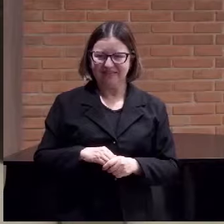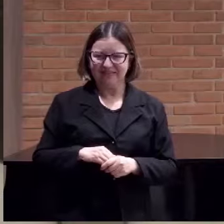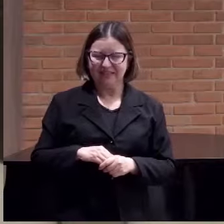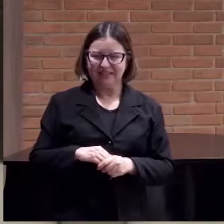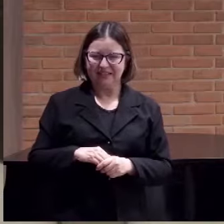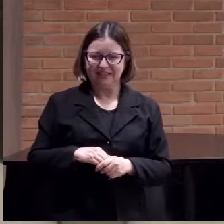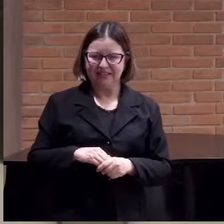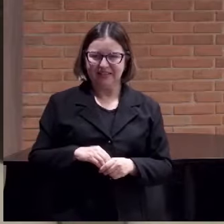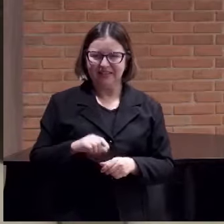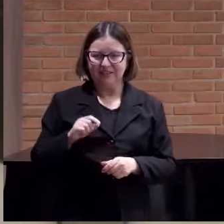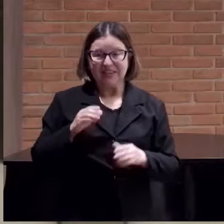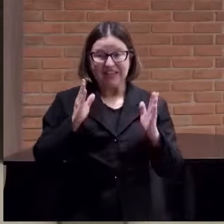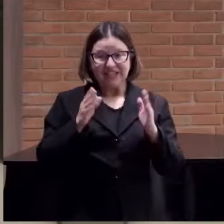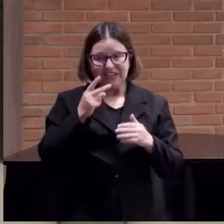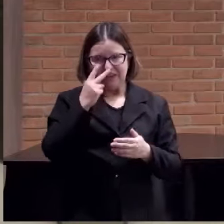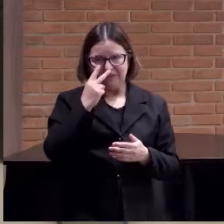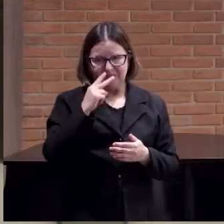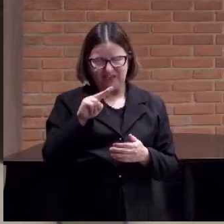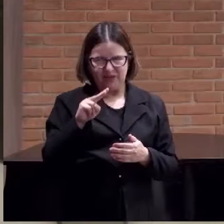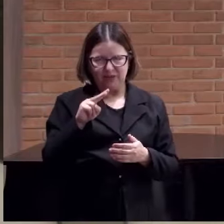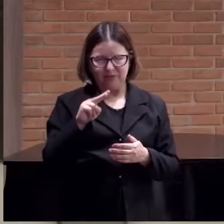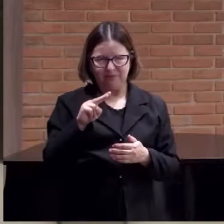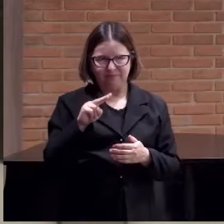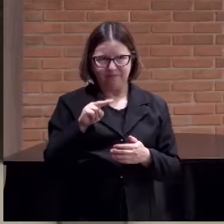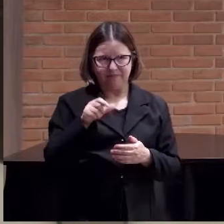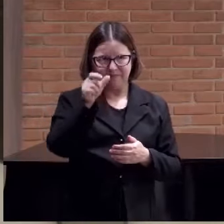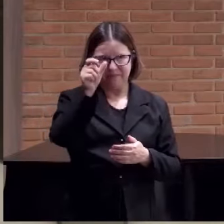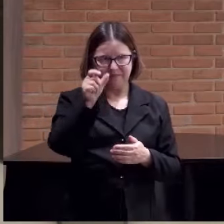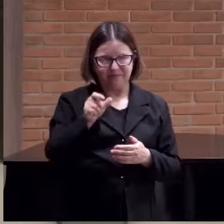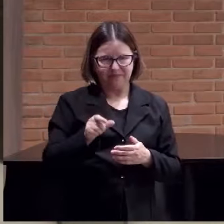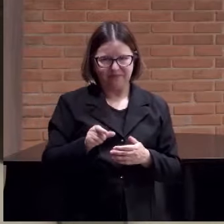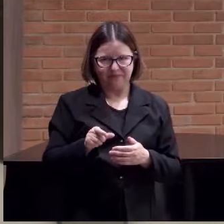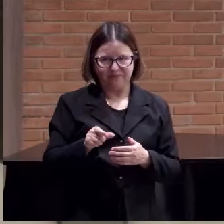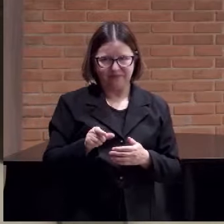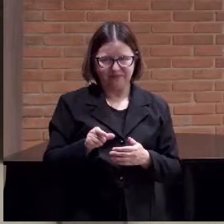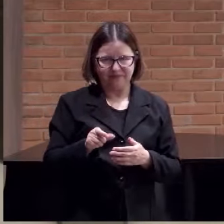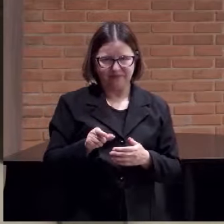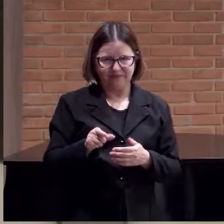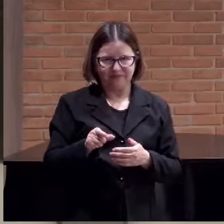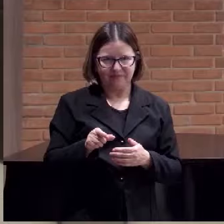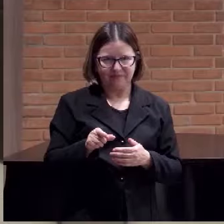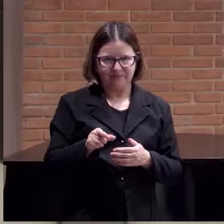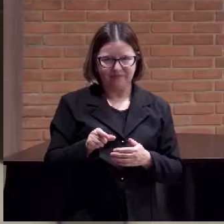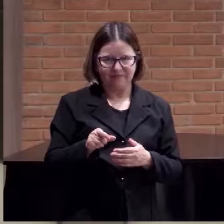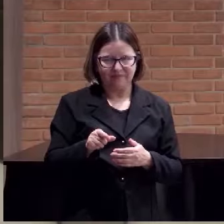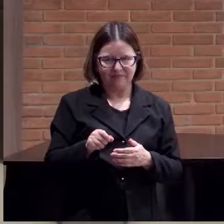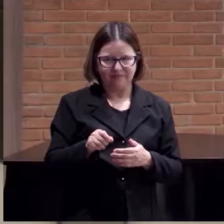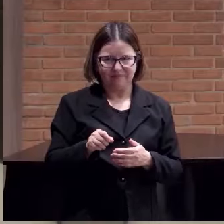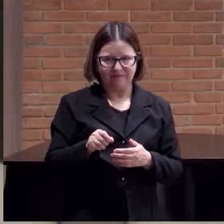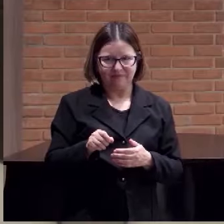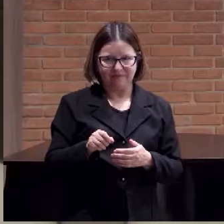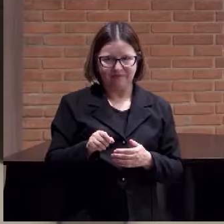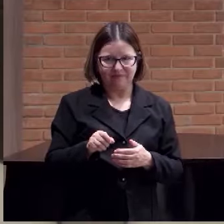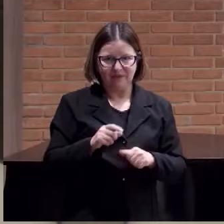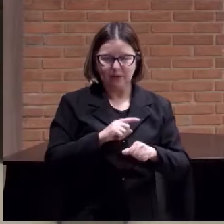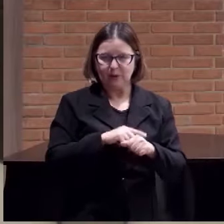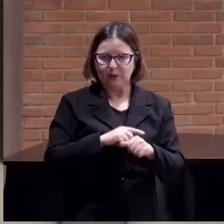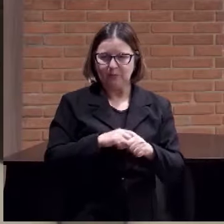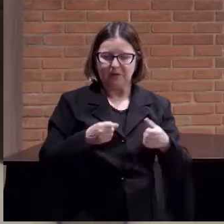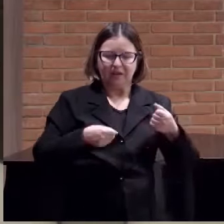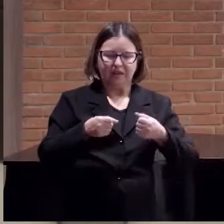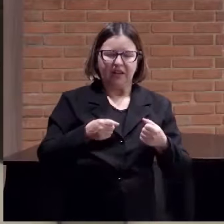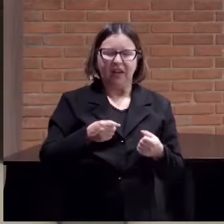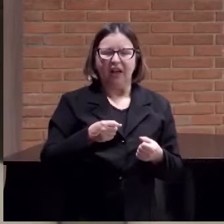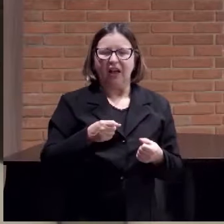Você já viu um sujeito colocar, o guarda pedir a carteira de motorista para o sujeito e ele dizer